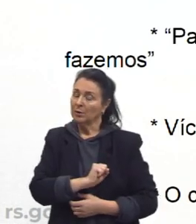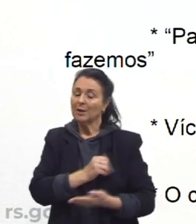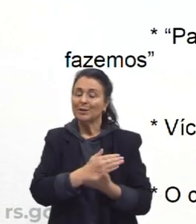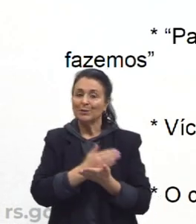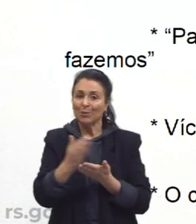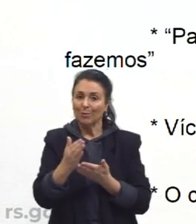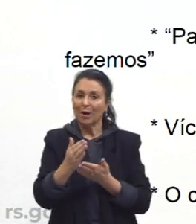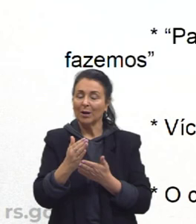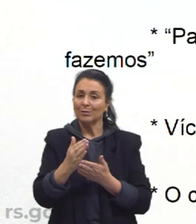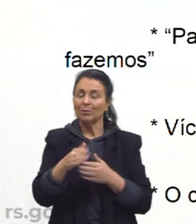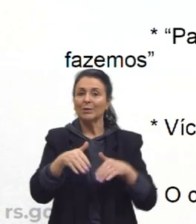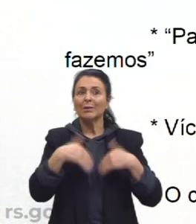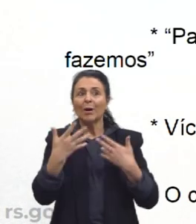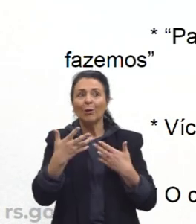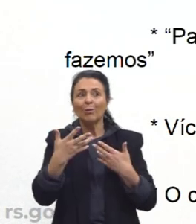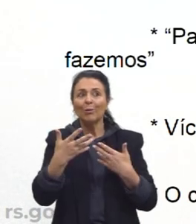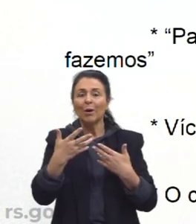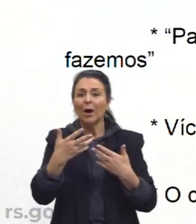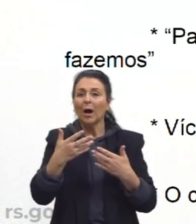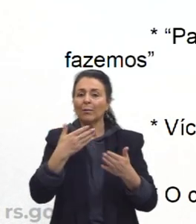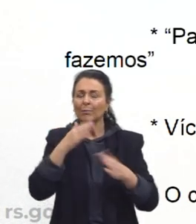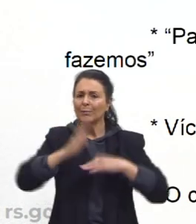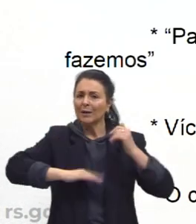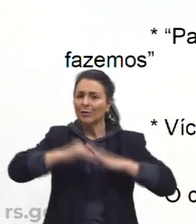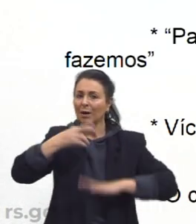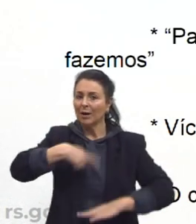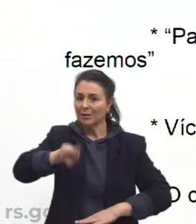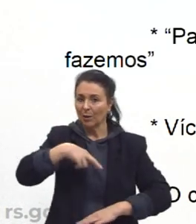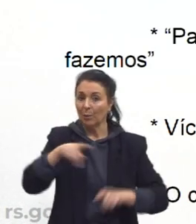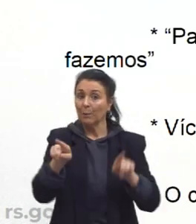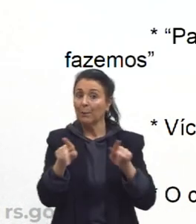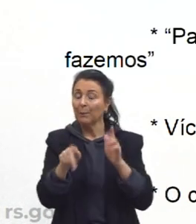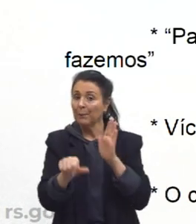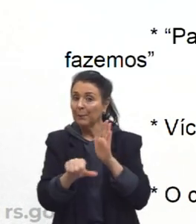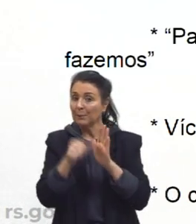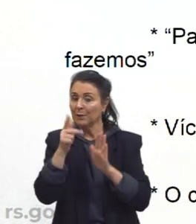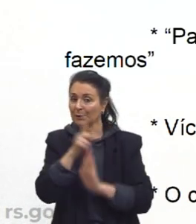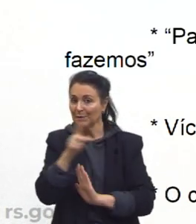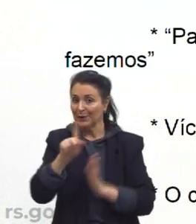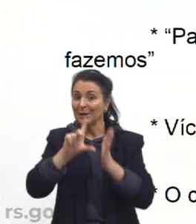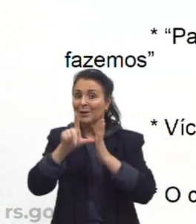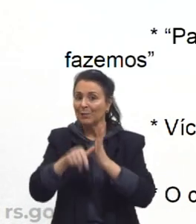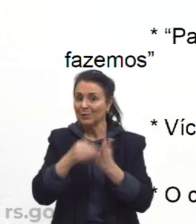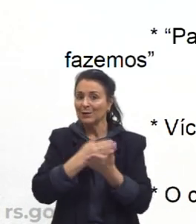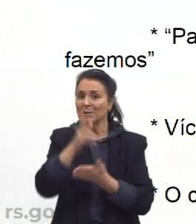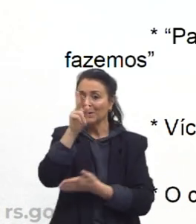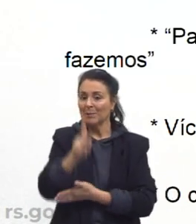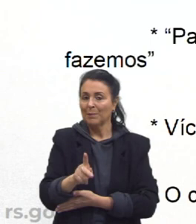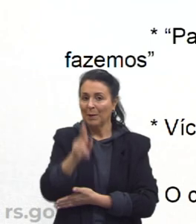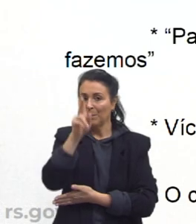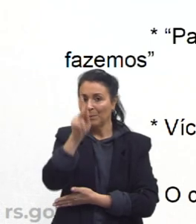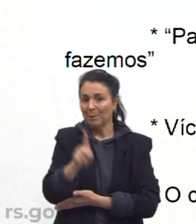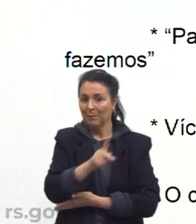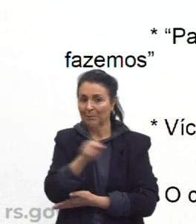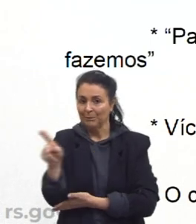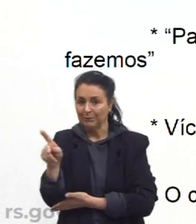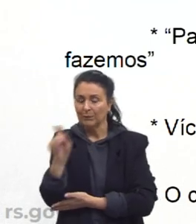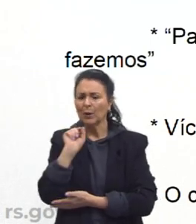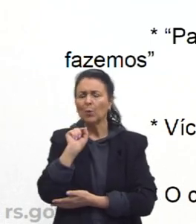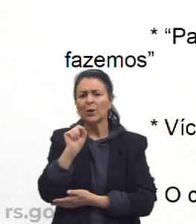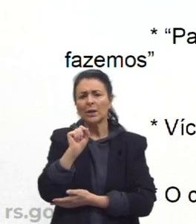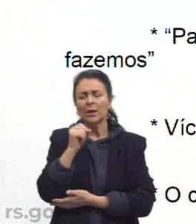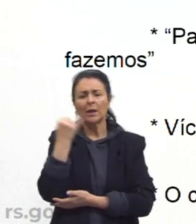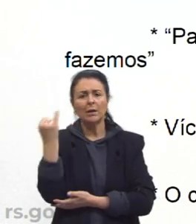ele primeiro é professor e depois então estou na Padre pro Abelardo o que importa é a intenção